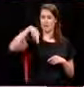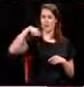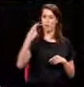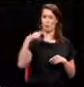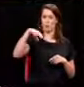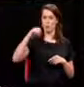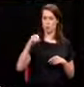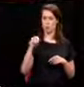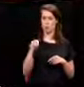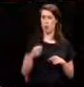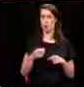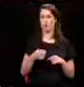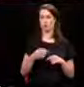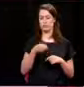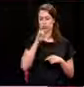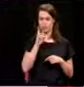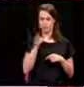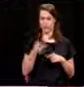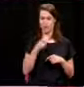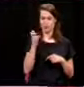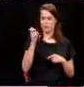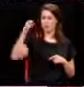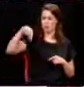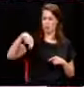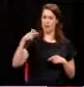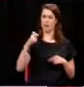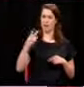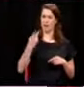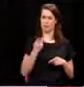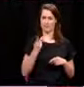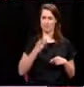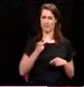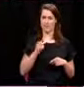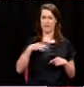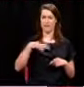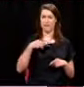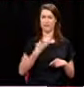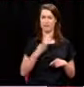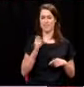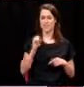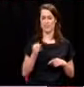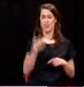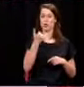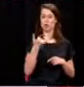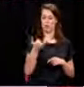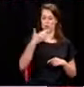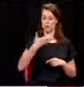Zone Advanced. Muito boa tarde, Nuno. Uma conversa aberta aos telespectadores através do